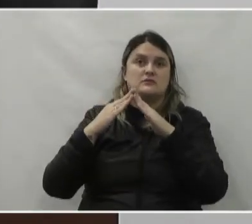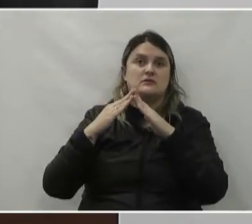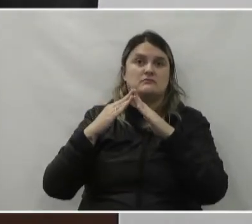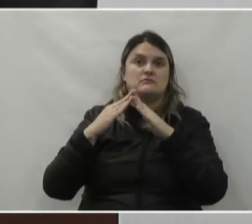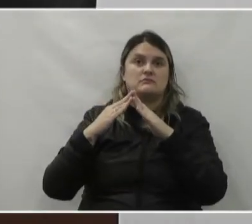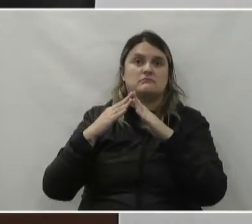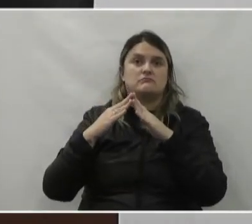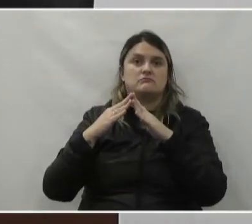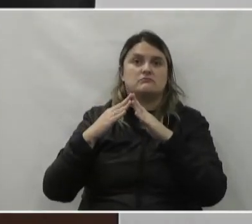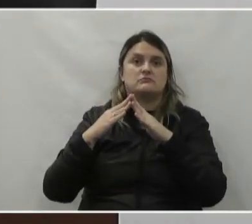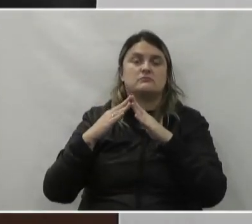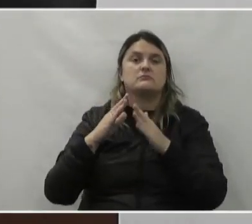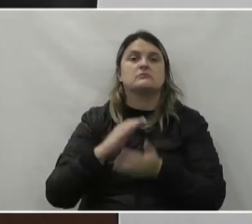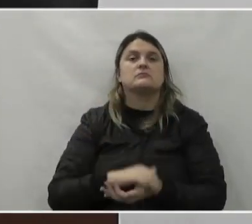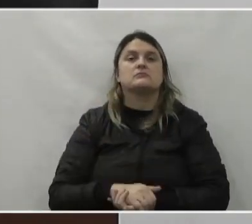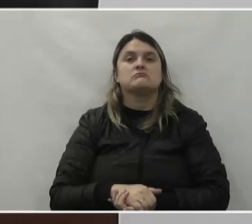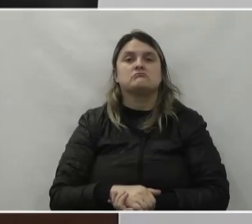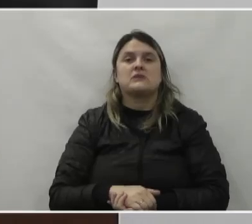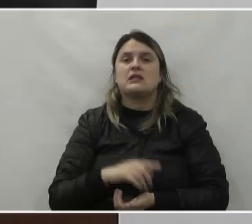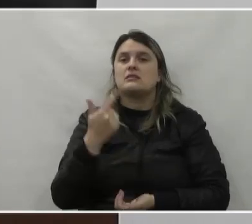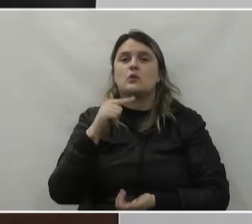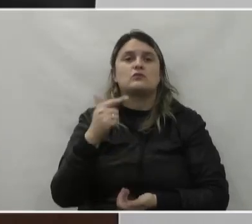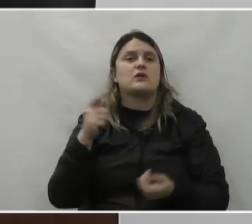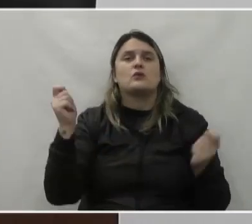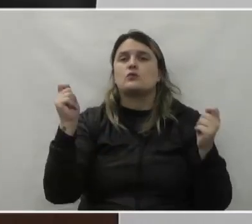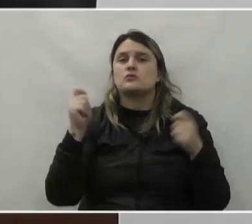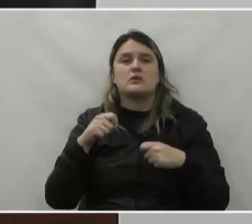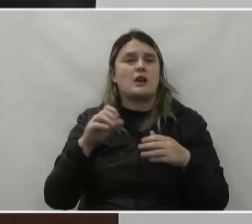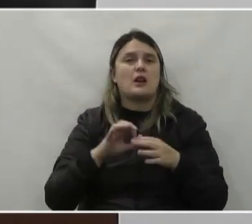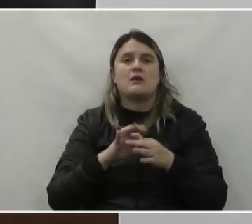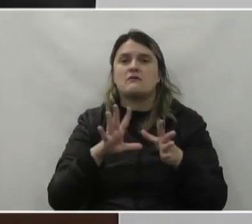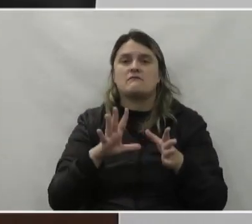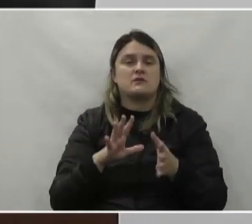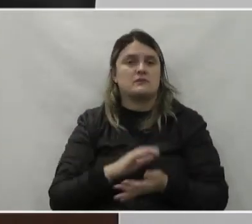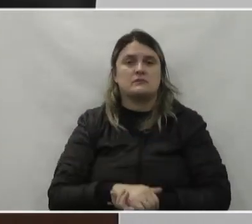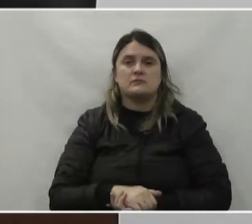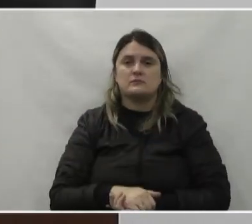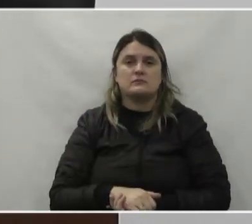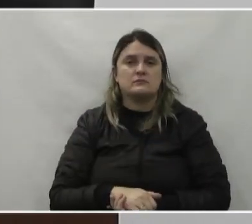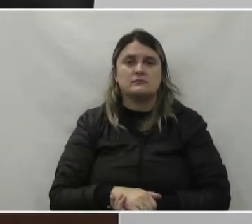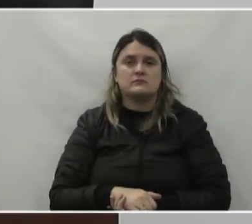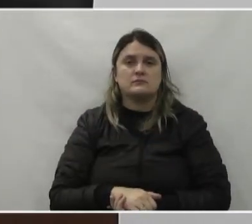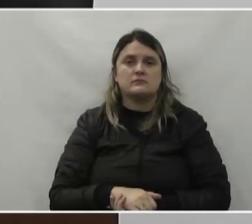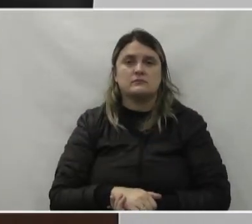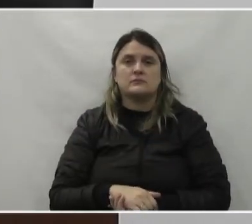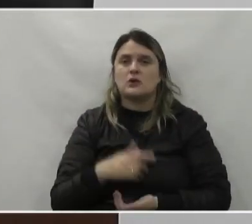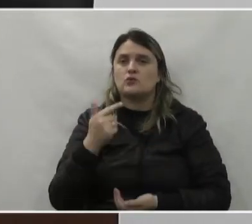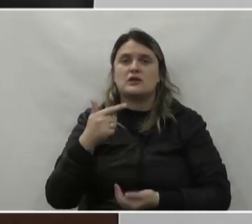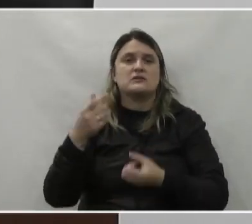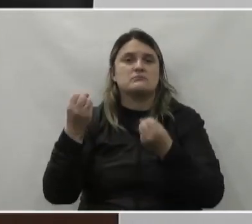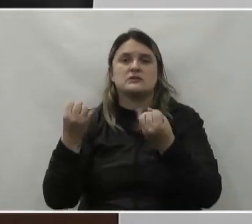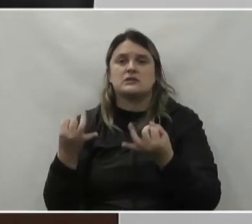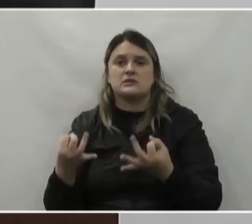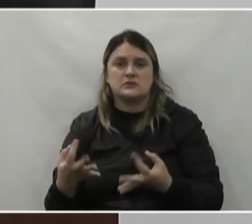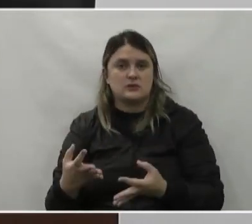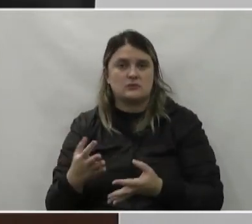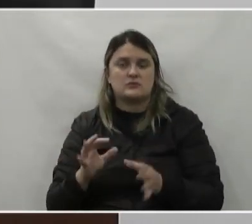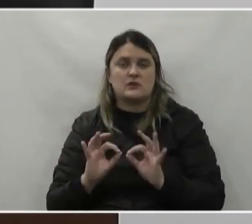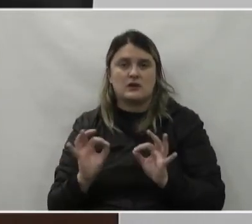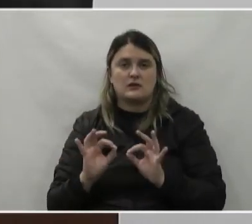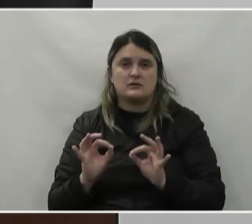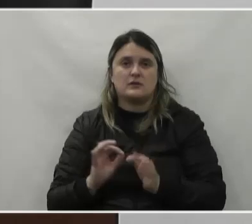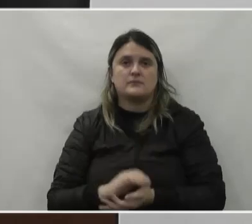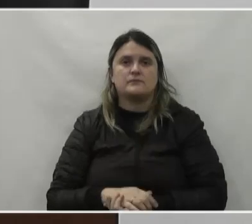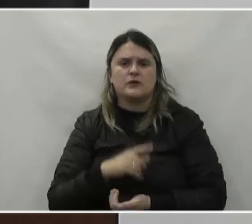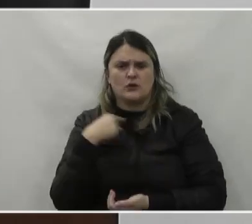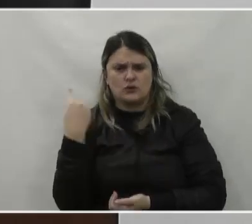vezes tendo condições de ser livre, mas Não há justificativa, muitas vezes, para nós que